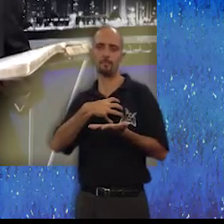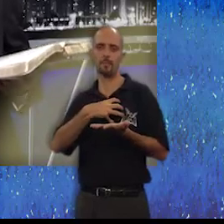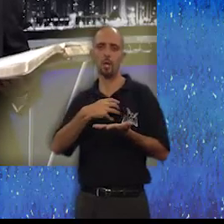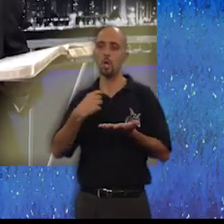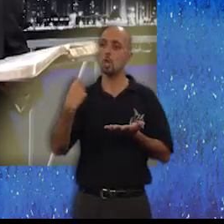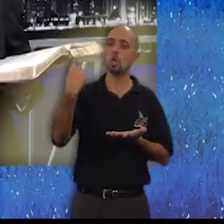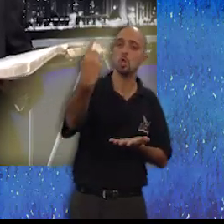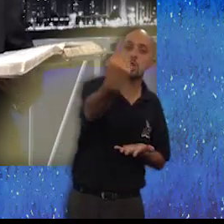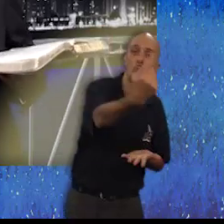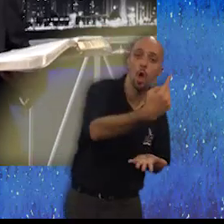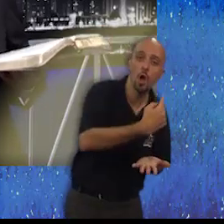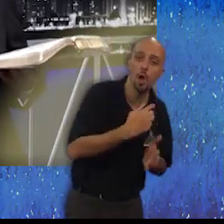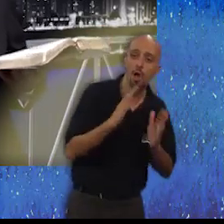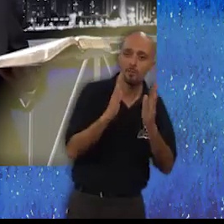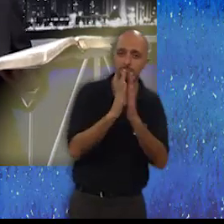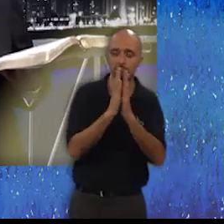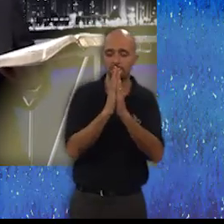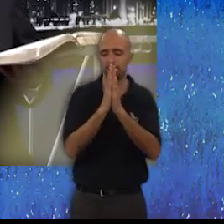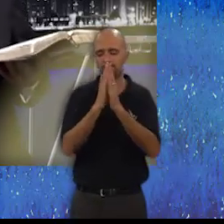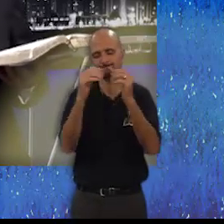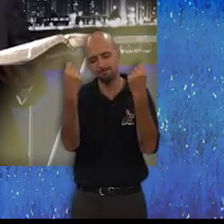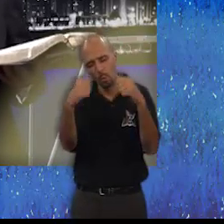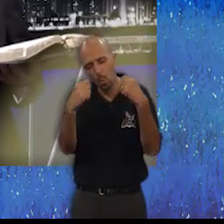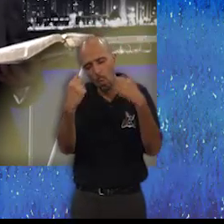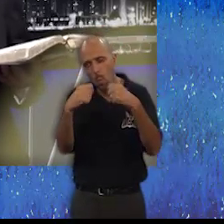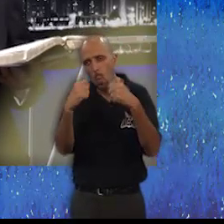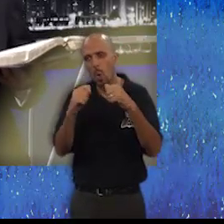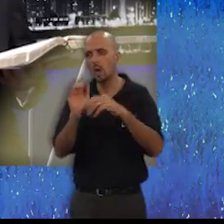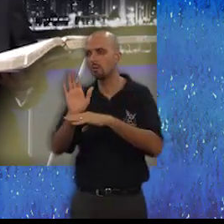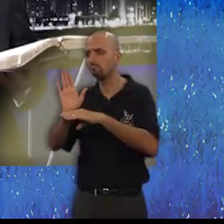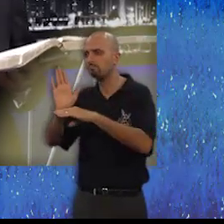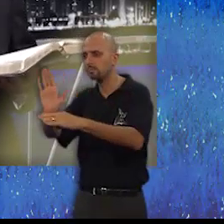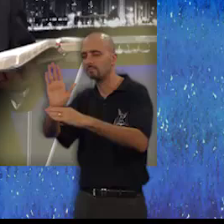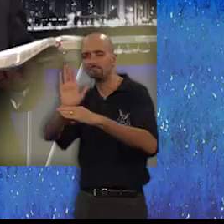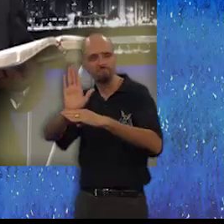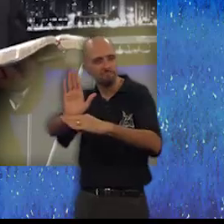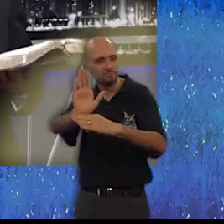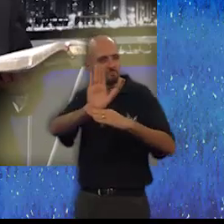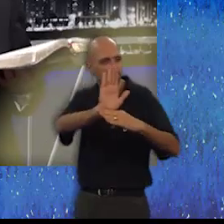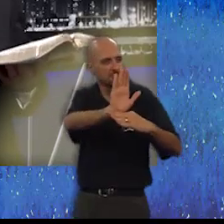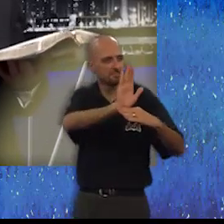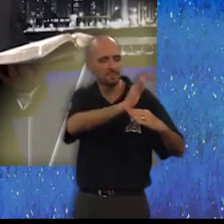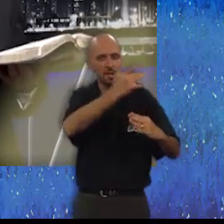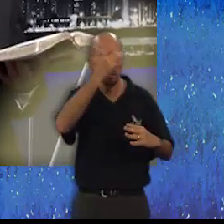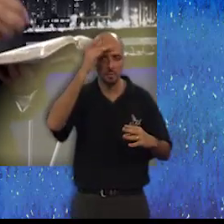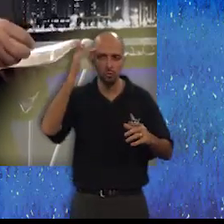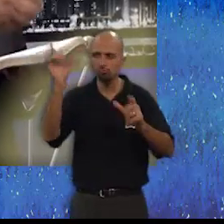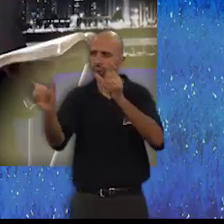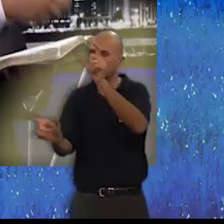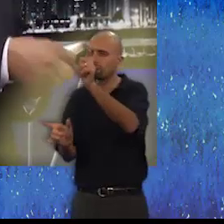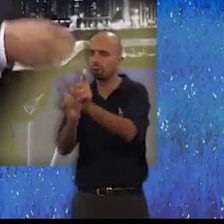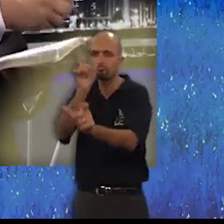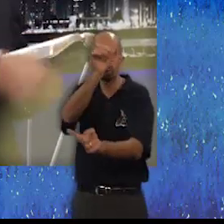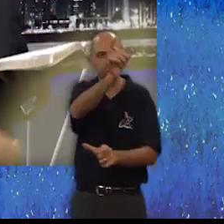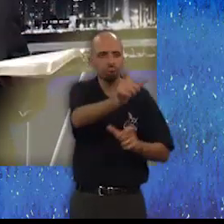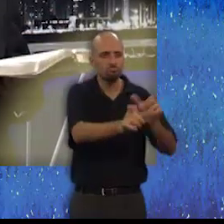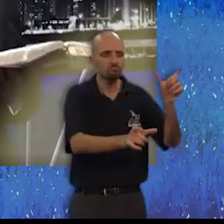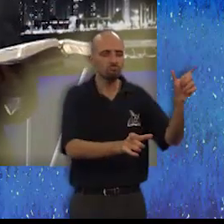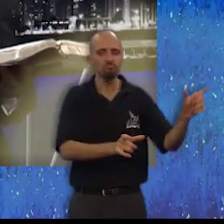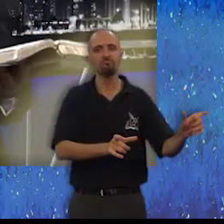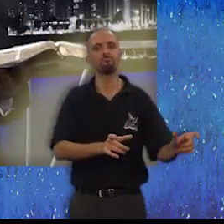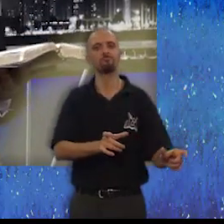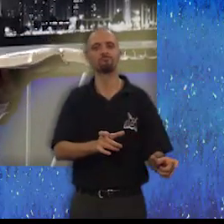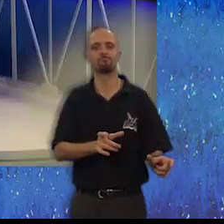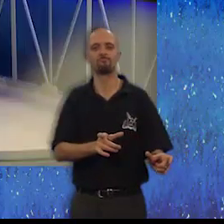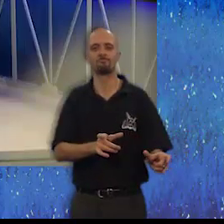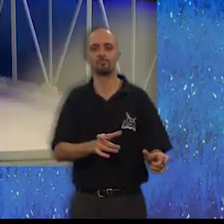e estender a mão para ajudar essas pessoas a entenderem e aceitarem a verdade que poderá e que levará essa pessoa à